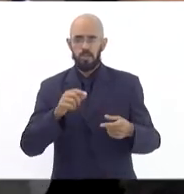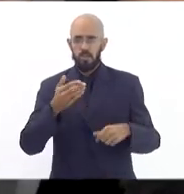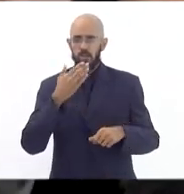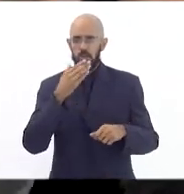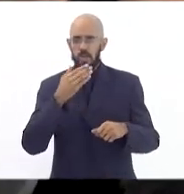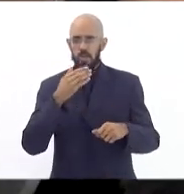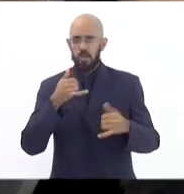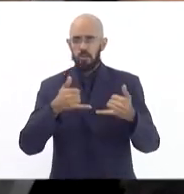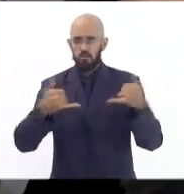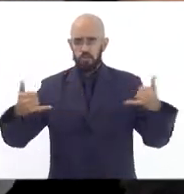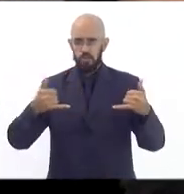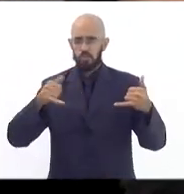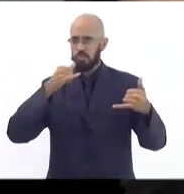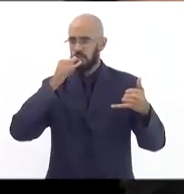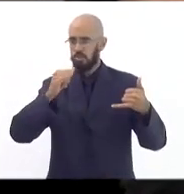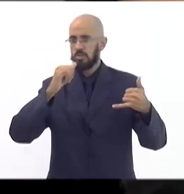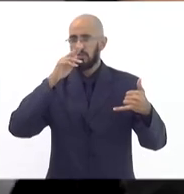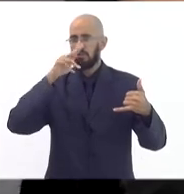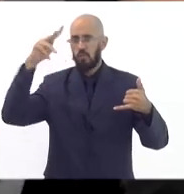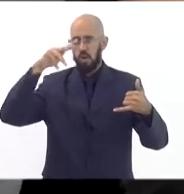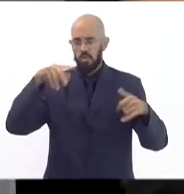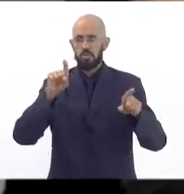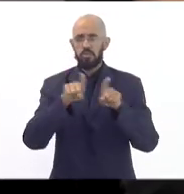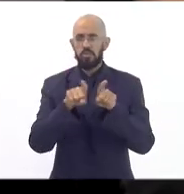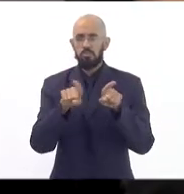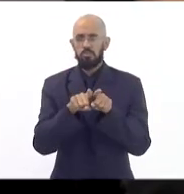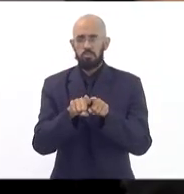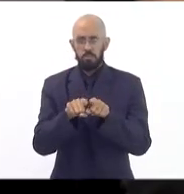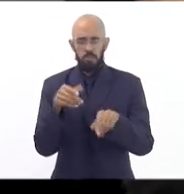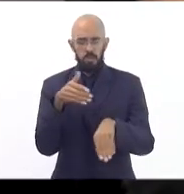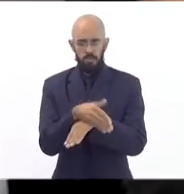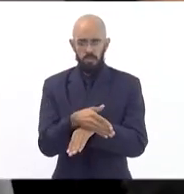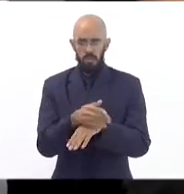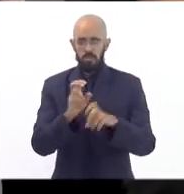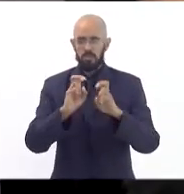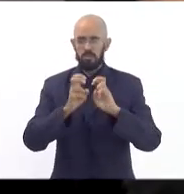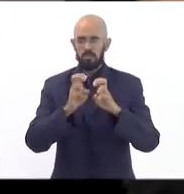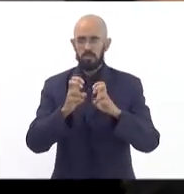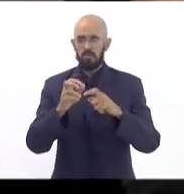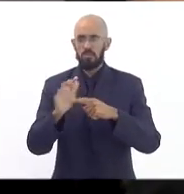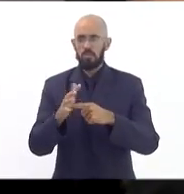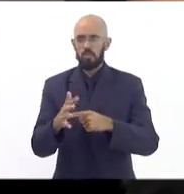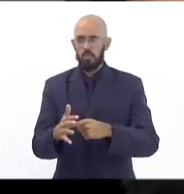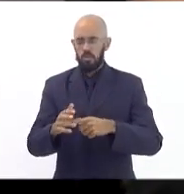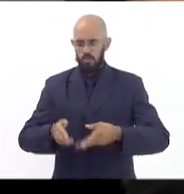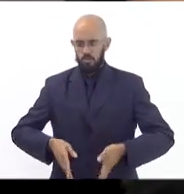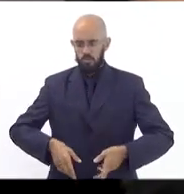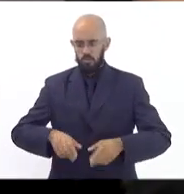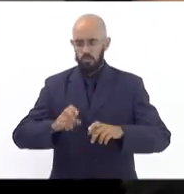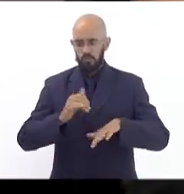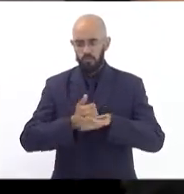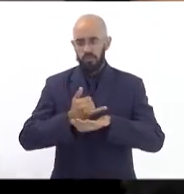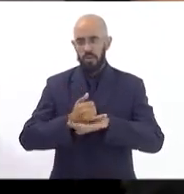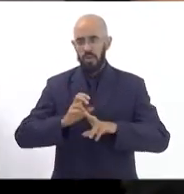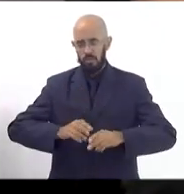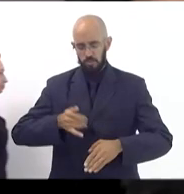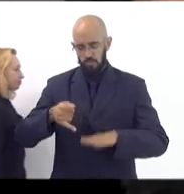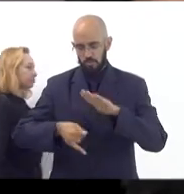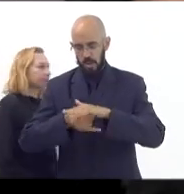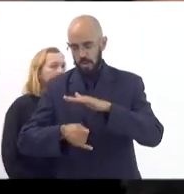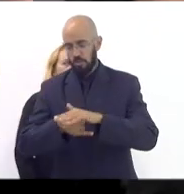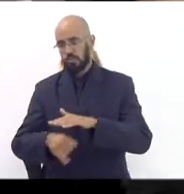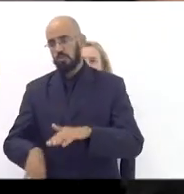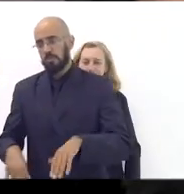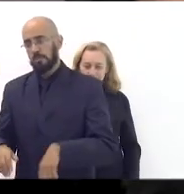tensão entra pela catenária que aquela alimentação do trem que tem os motores trilho e nós temos subestações secundárias